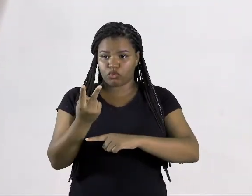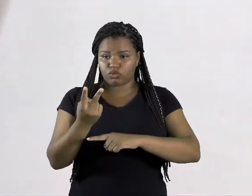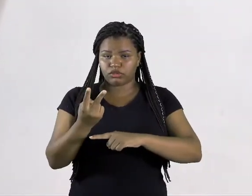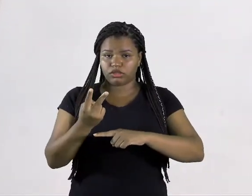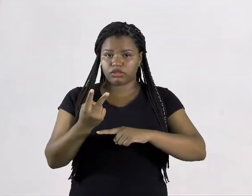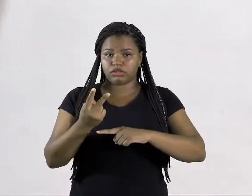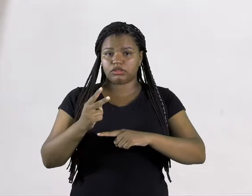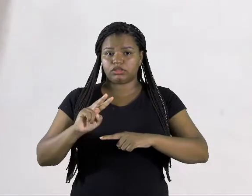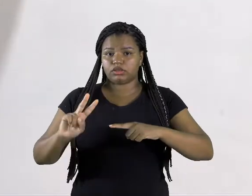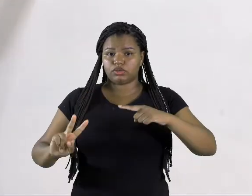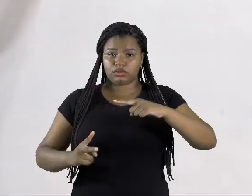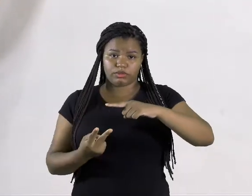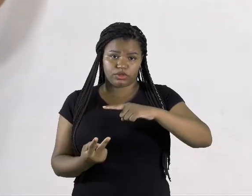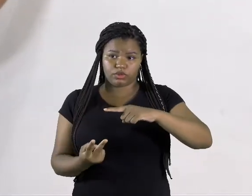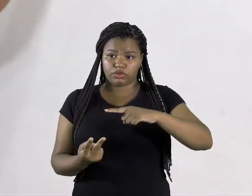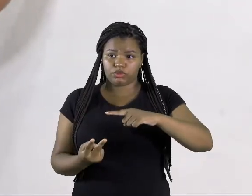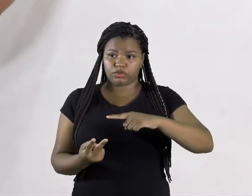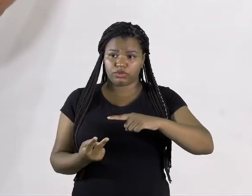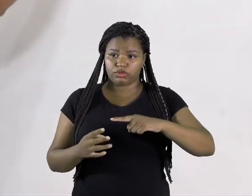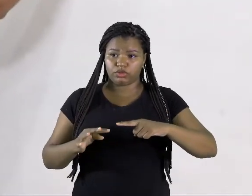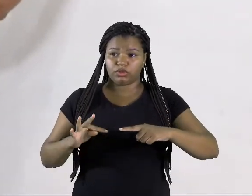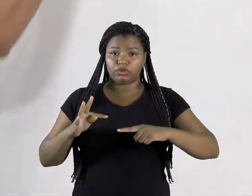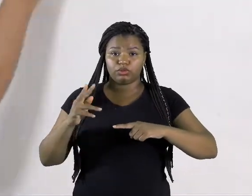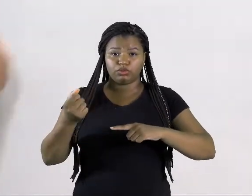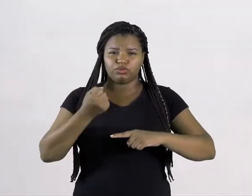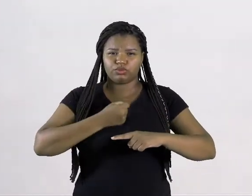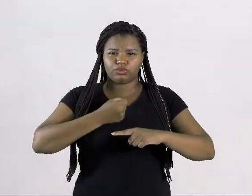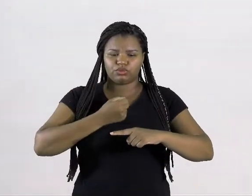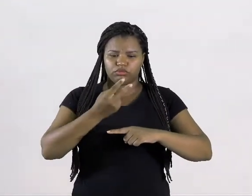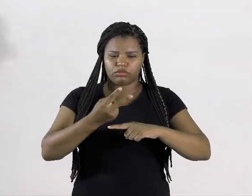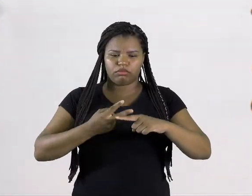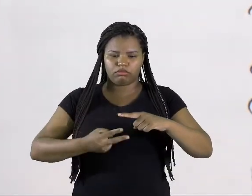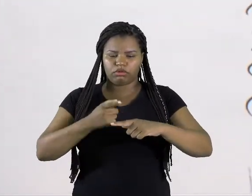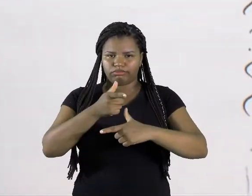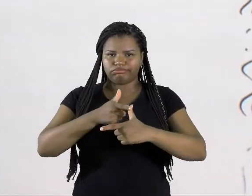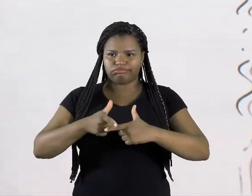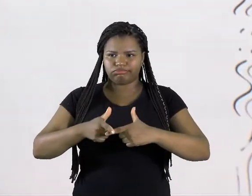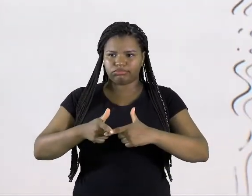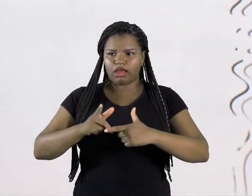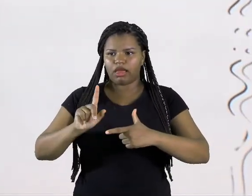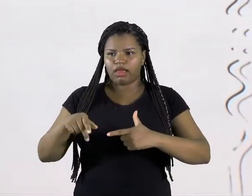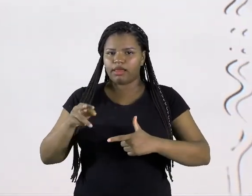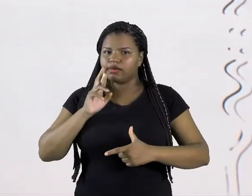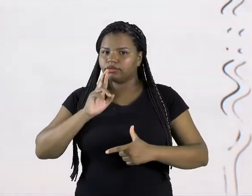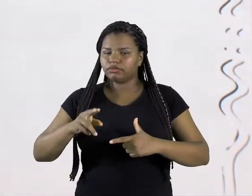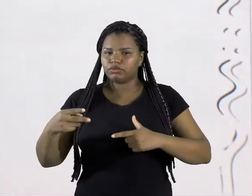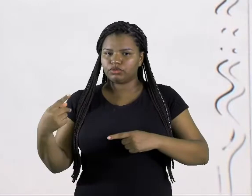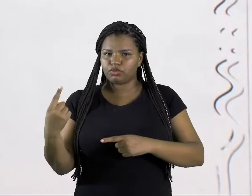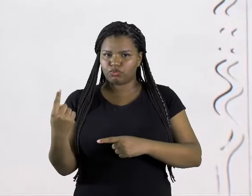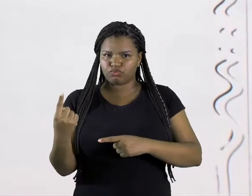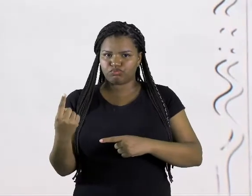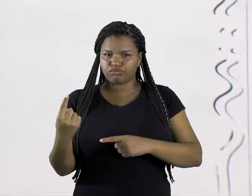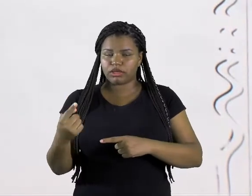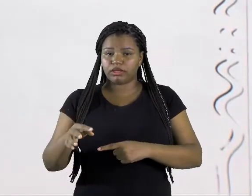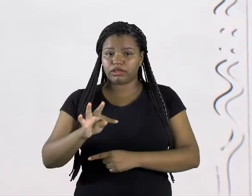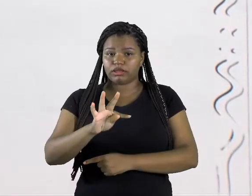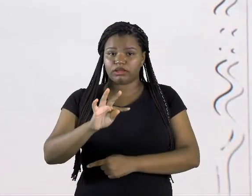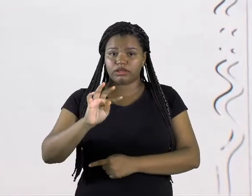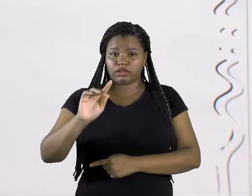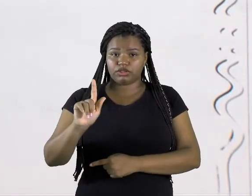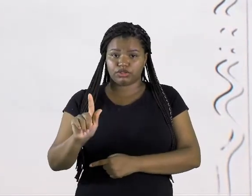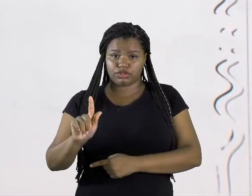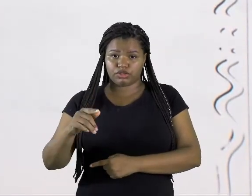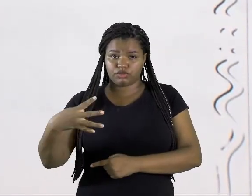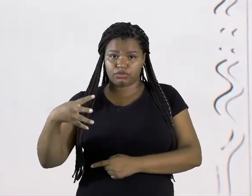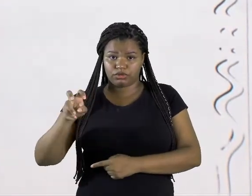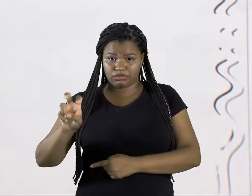vale 2. Todo número dividido por ele mesmo é igual a 1. Então, eu posso dizer que a tangente de 45